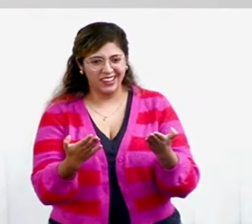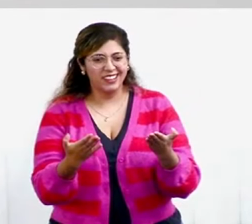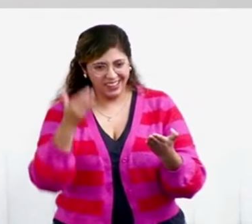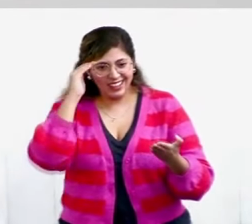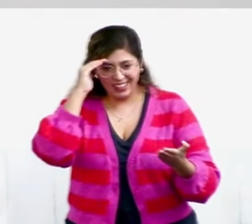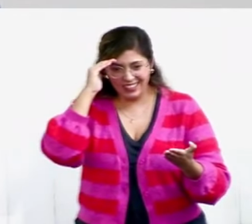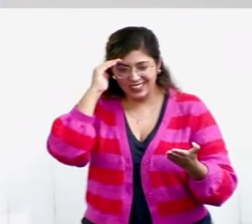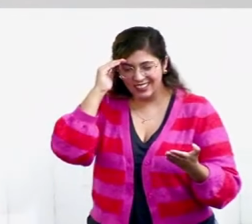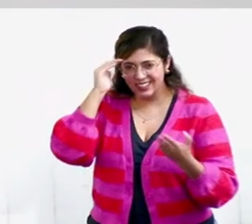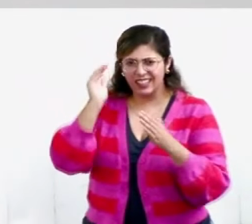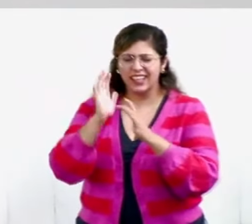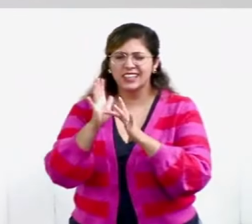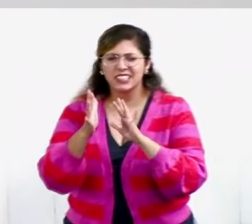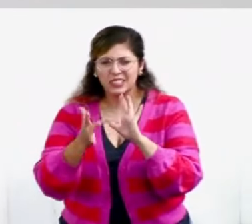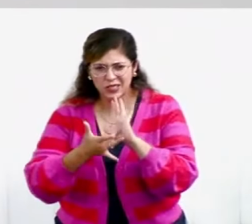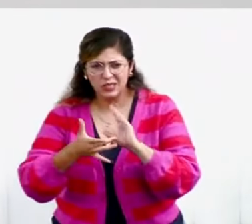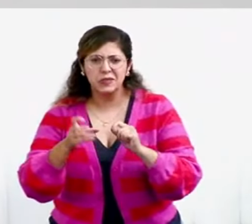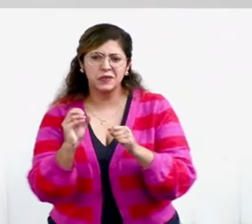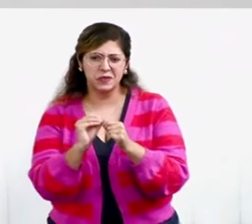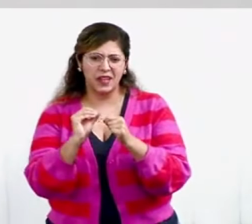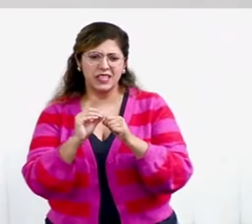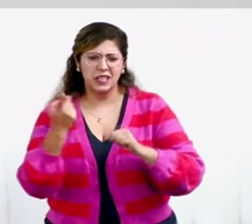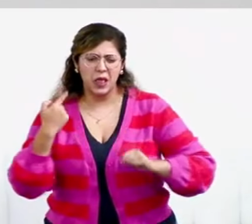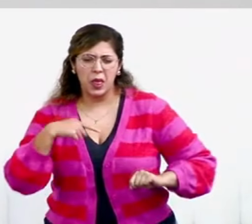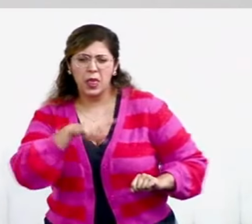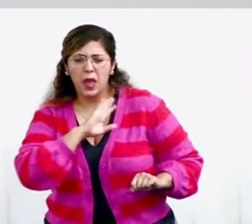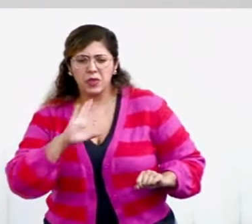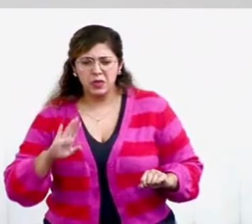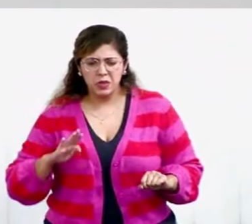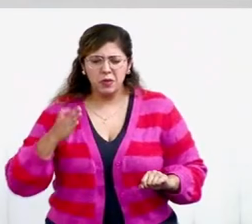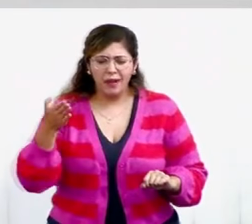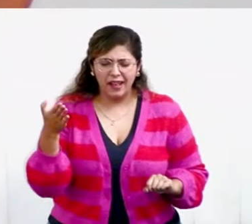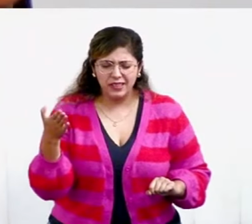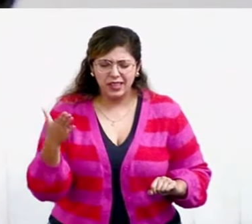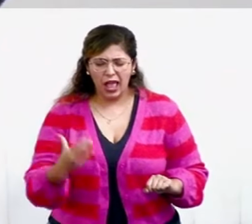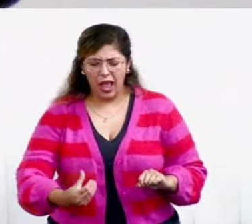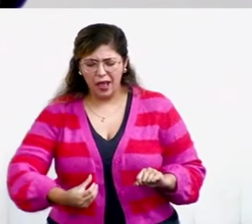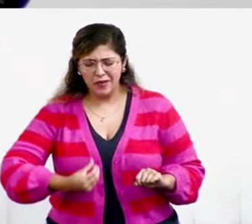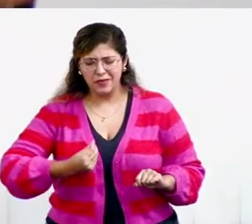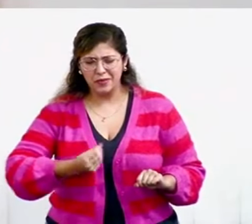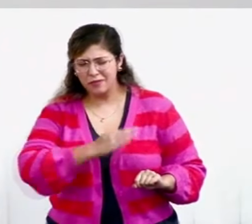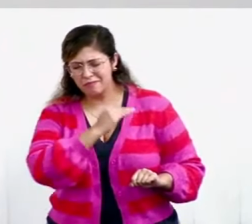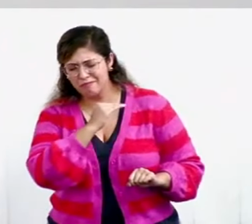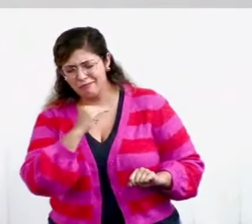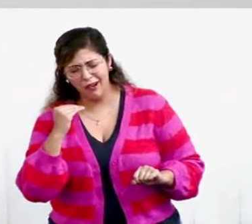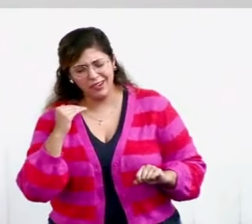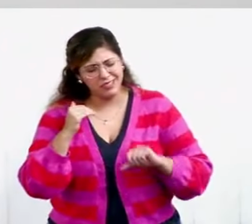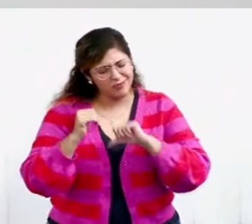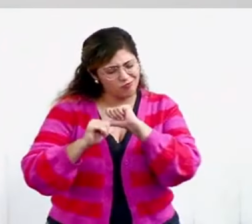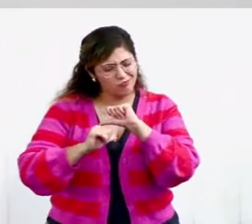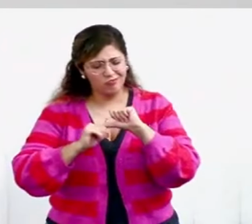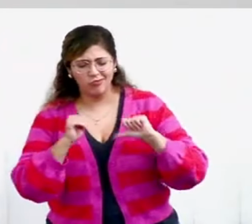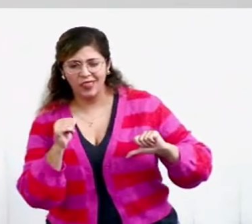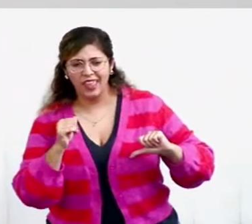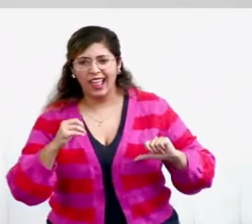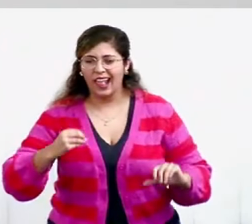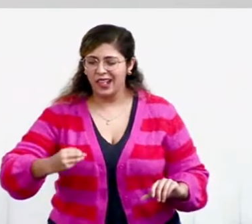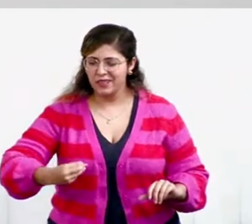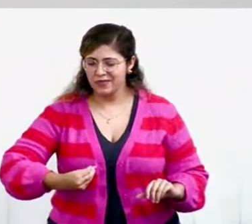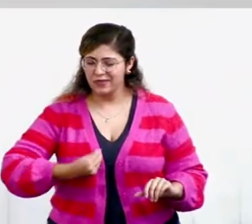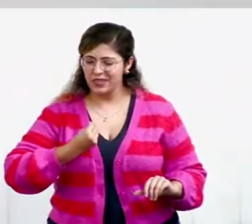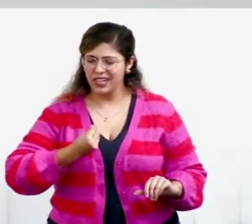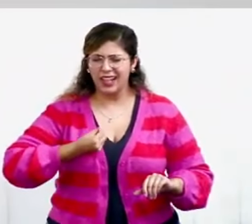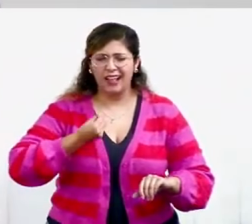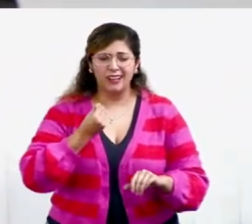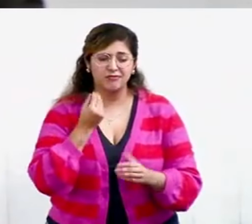quando Ele nos resgata da morte e nos dá vida, quando Ele nos tira da desesperança e nos dá esperança, quando